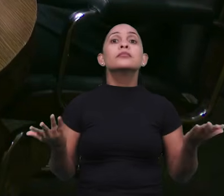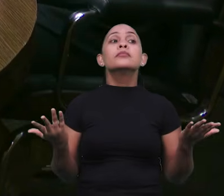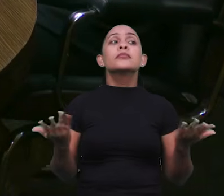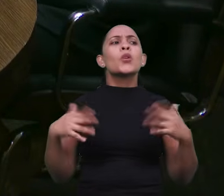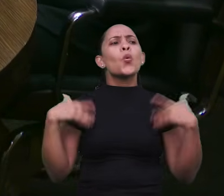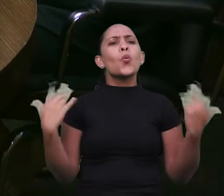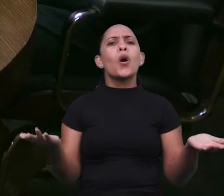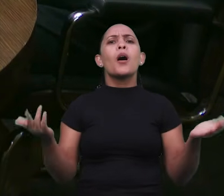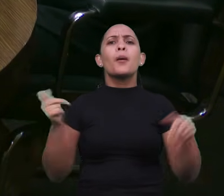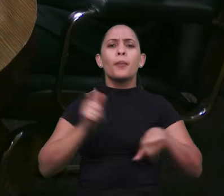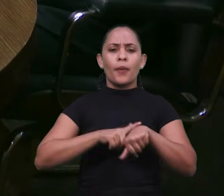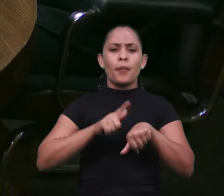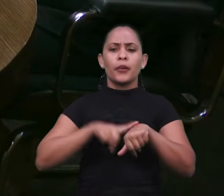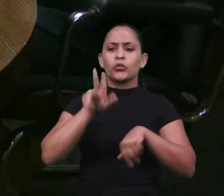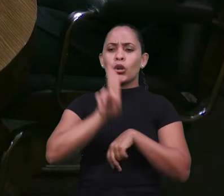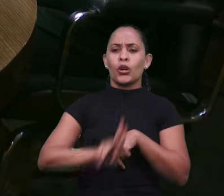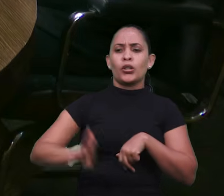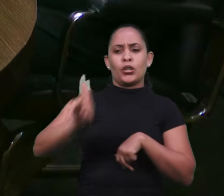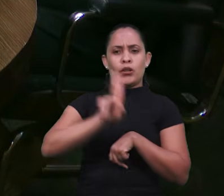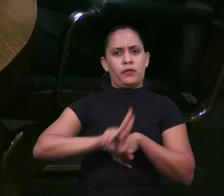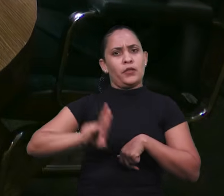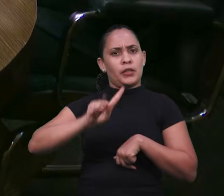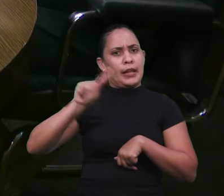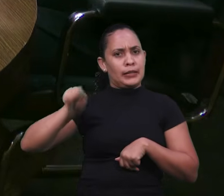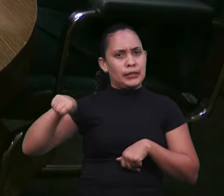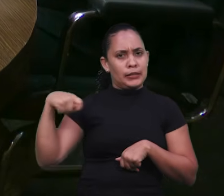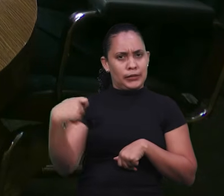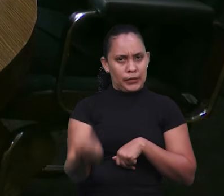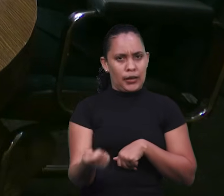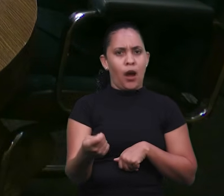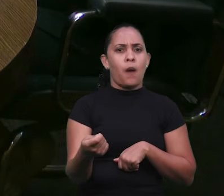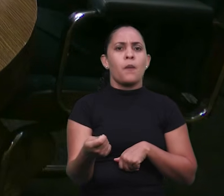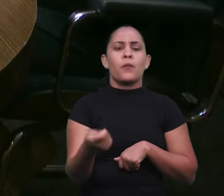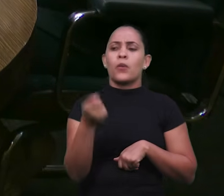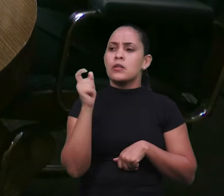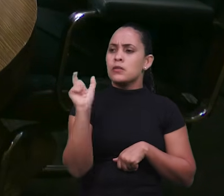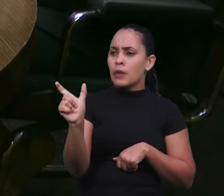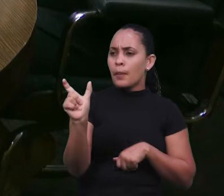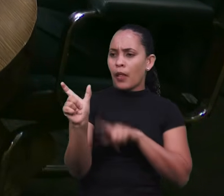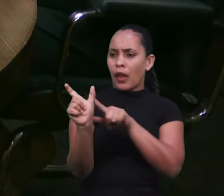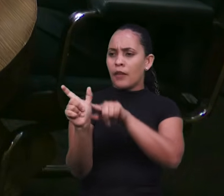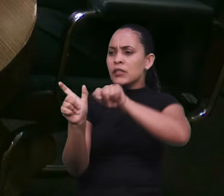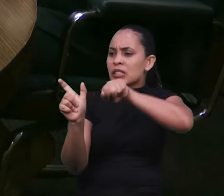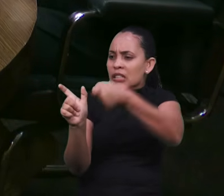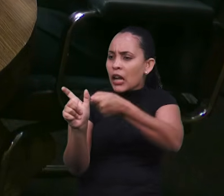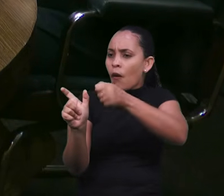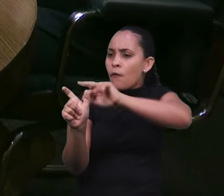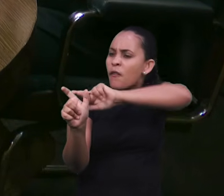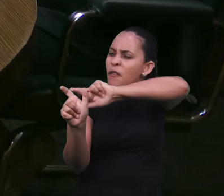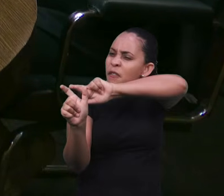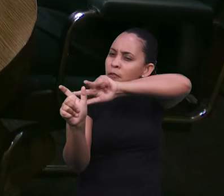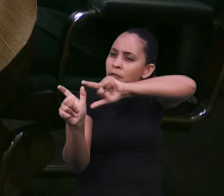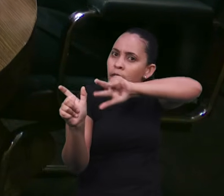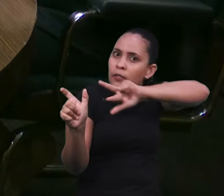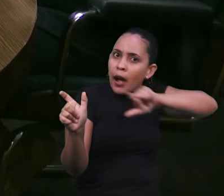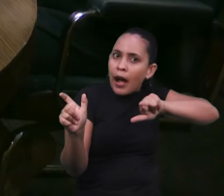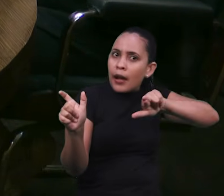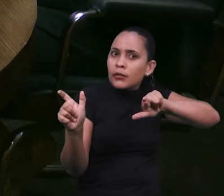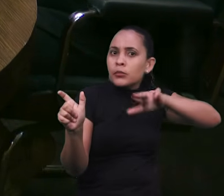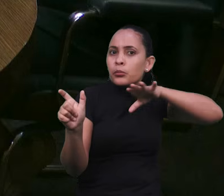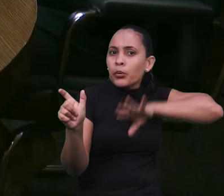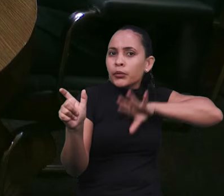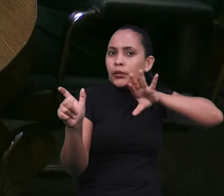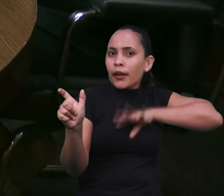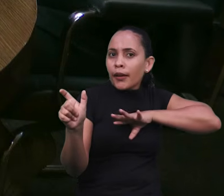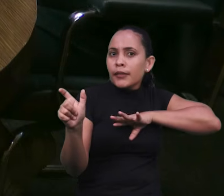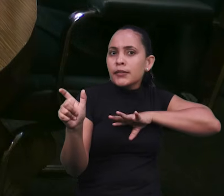E qual momento que eu vou usar o sinal de santo e a santificação? A gente fazer essa separação para conseguir compreender